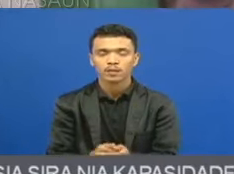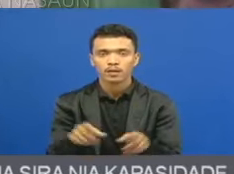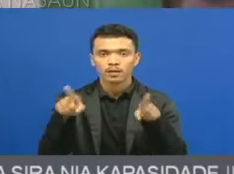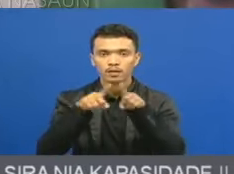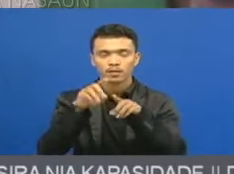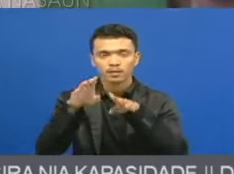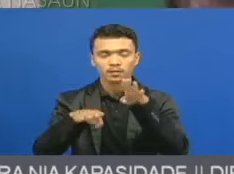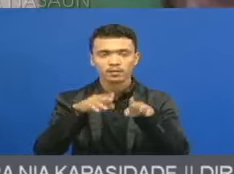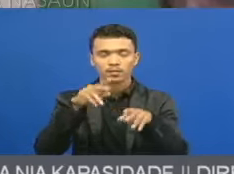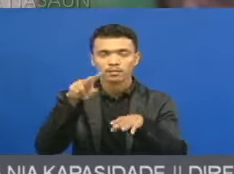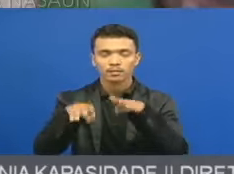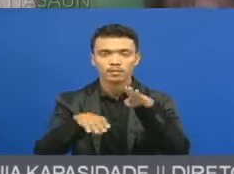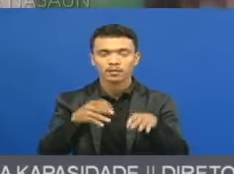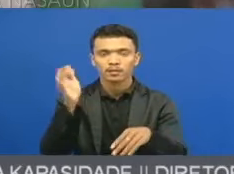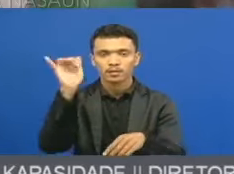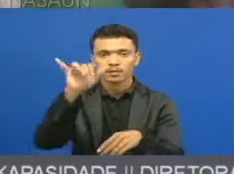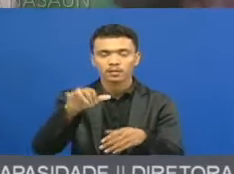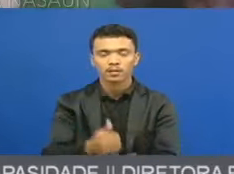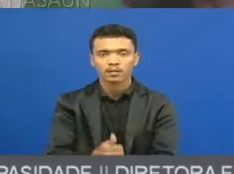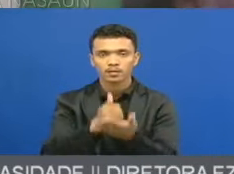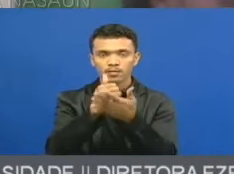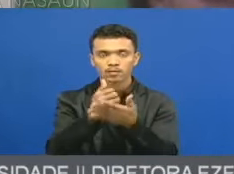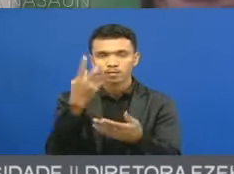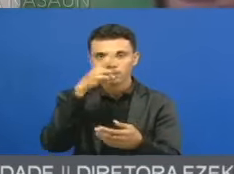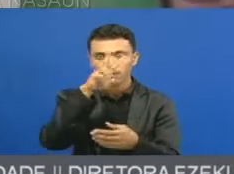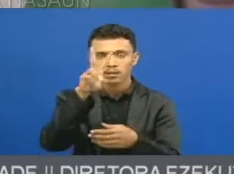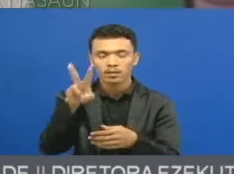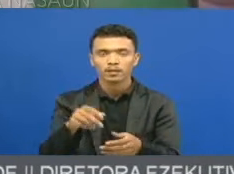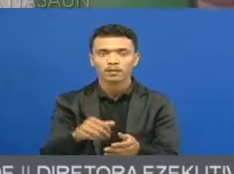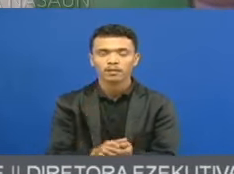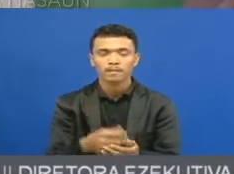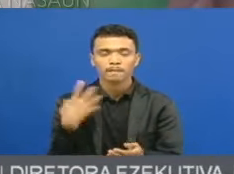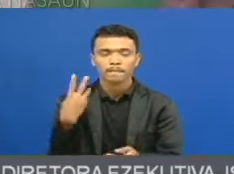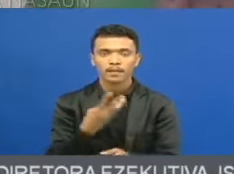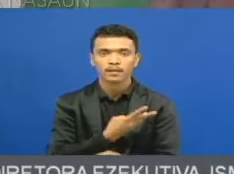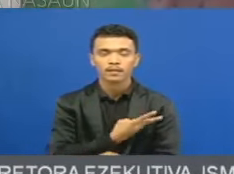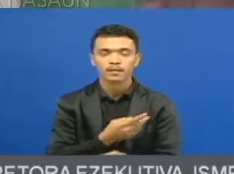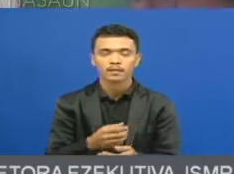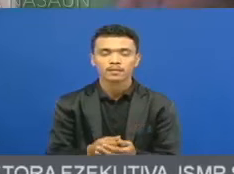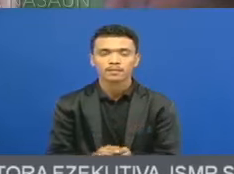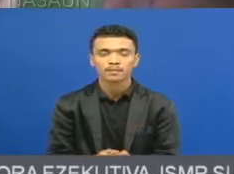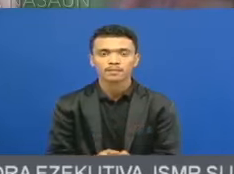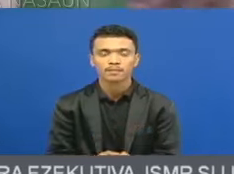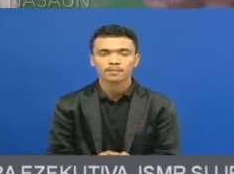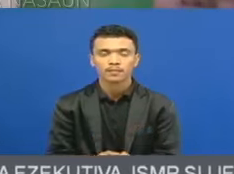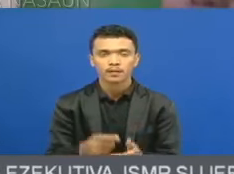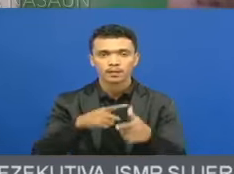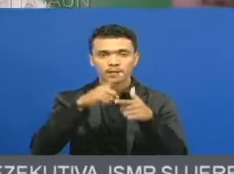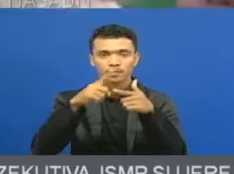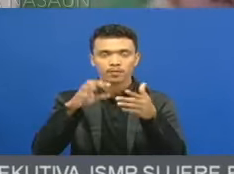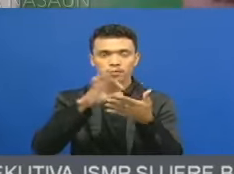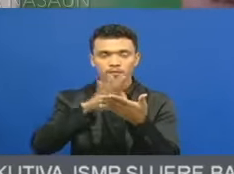a via viatura, etc. Ser para apoio para controle tráfico, né? Nem bem, até de dia. Nem bem, e depois de